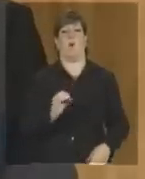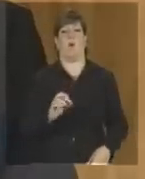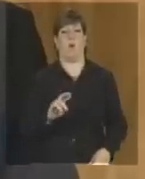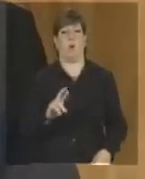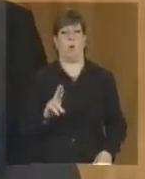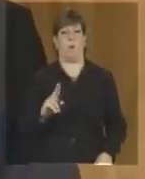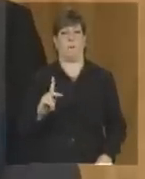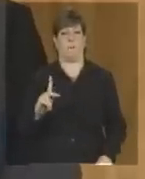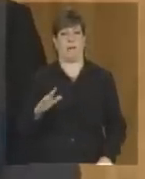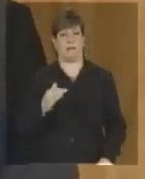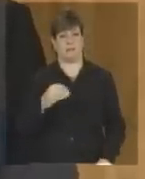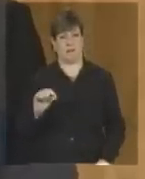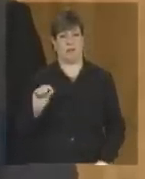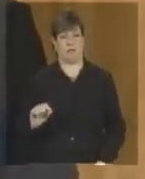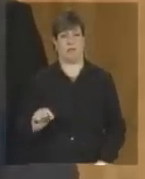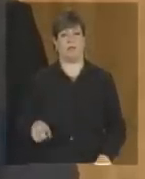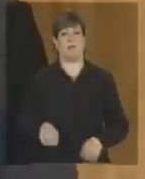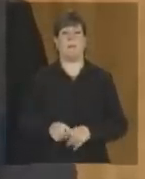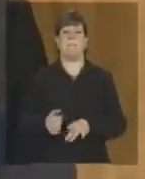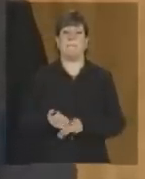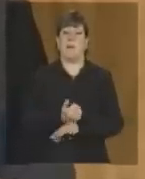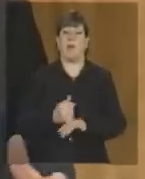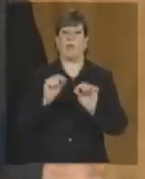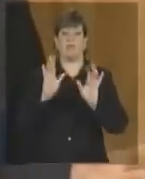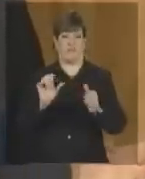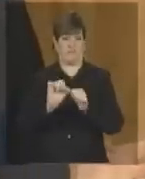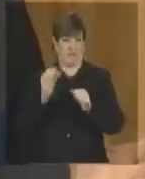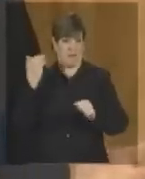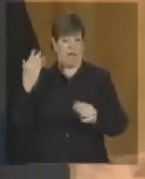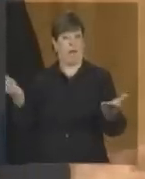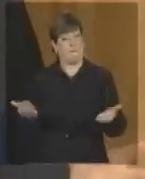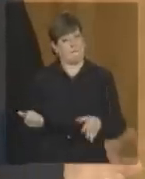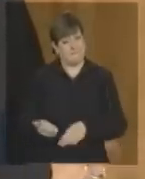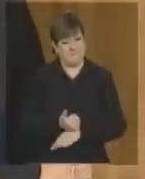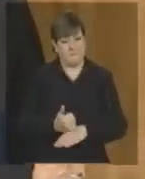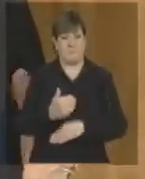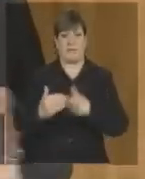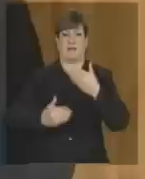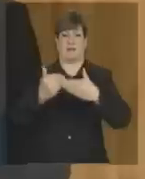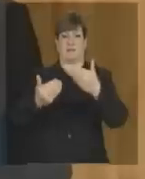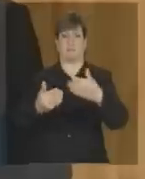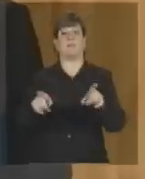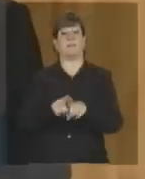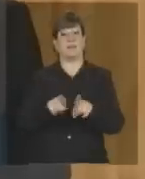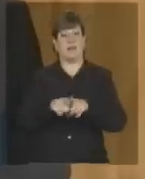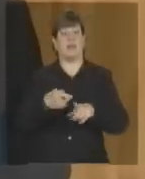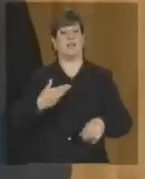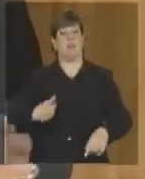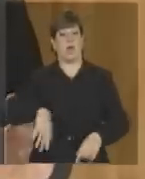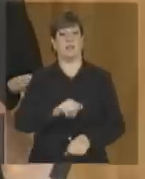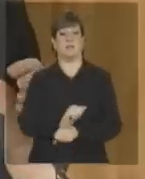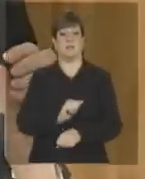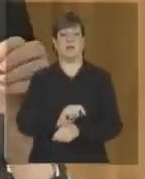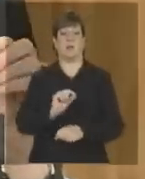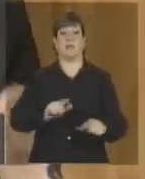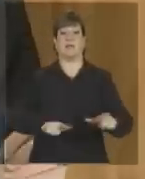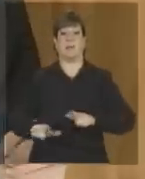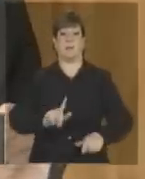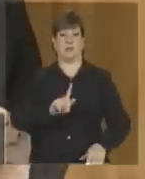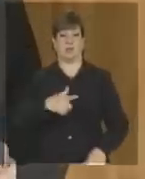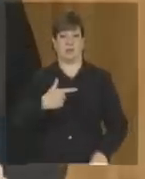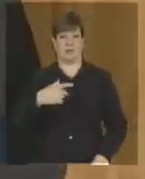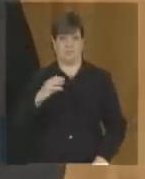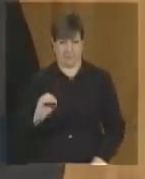para melhorar em cima do que eles já fizeram. Então, também esperamos que o trabalho do G20,